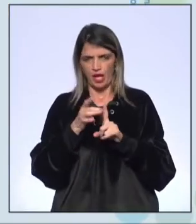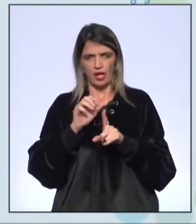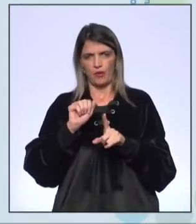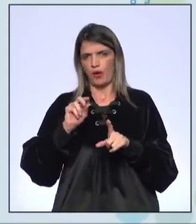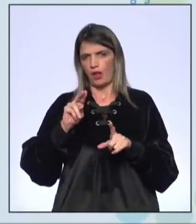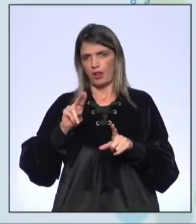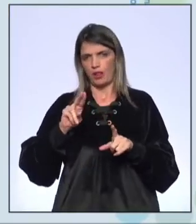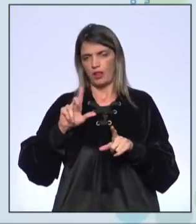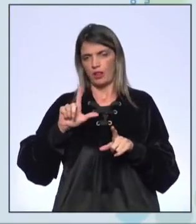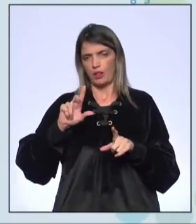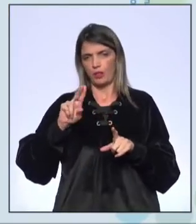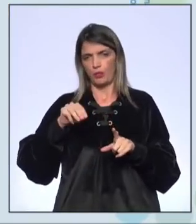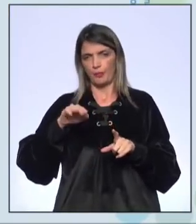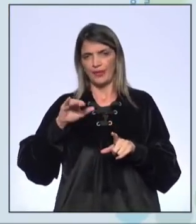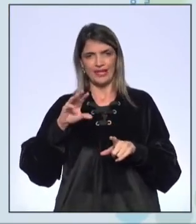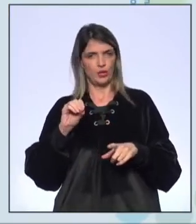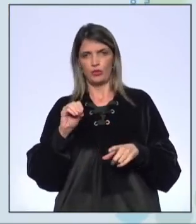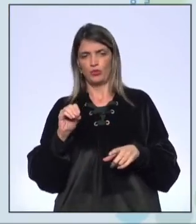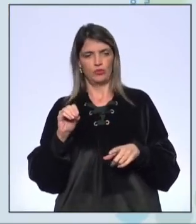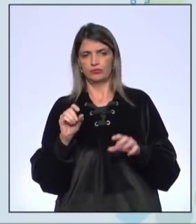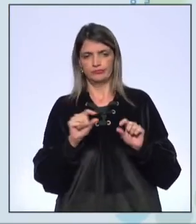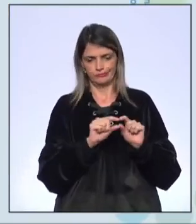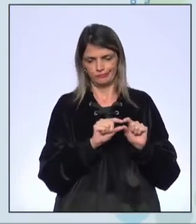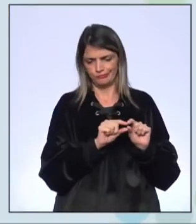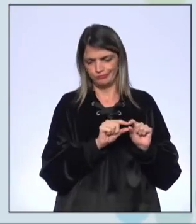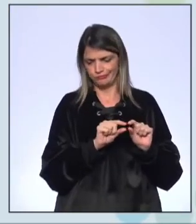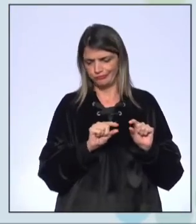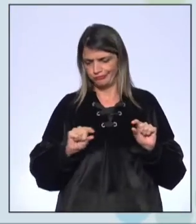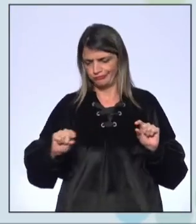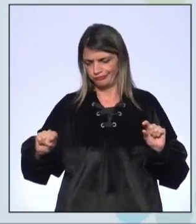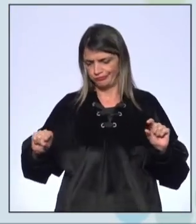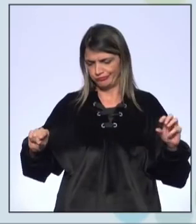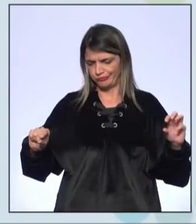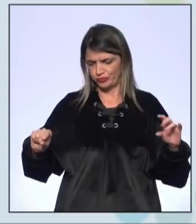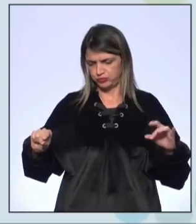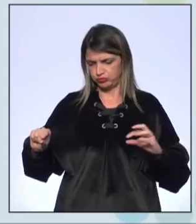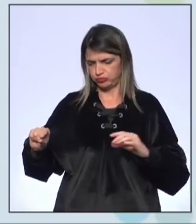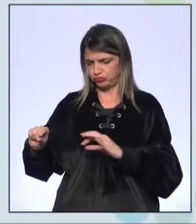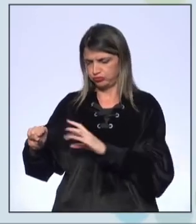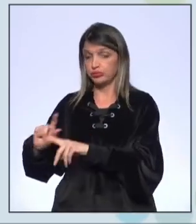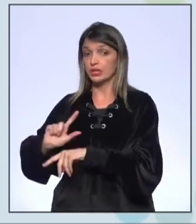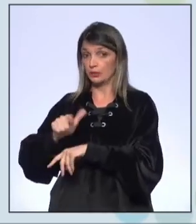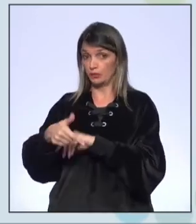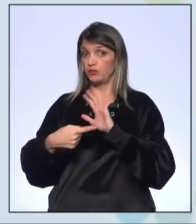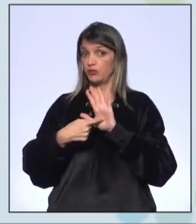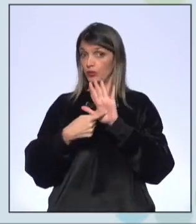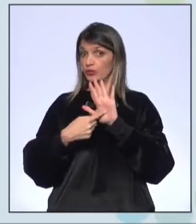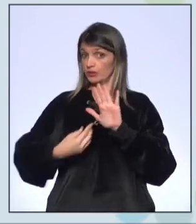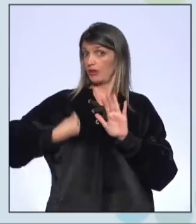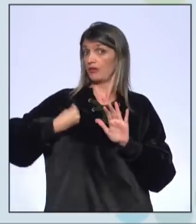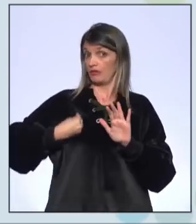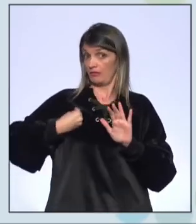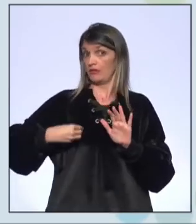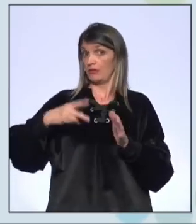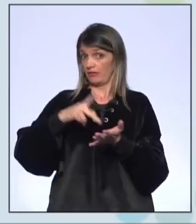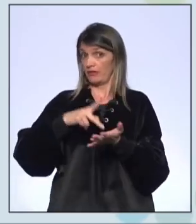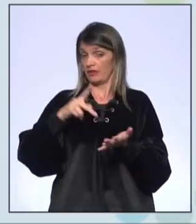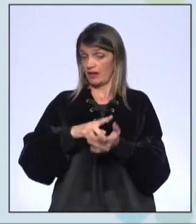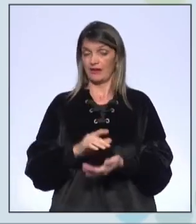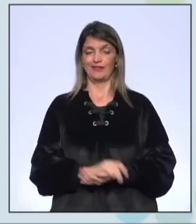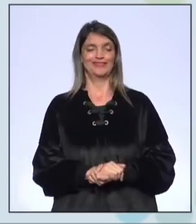Tá? Essa é a condução de calor, tá, pessoal? Vamos mostrar isso aqui depois, aqui ao vivo, para vocês verem que isso acontece, hein? Eu não estou mentindo,